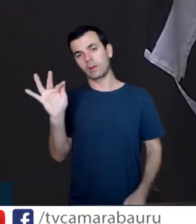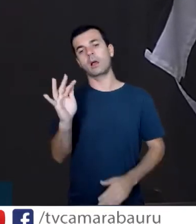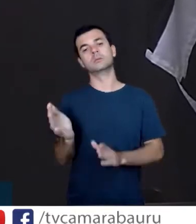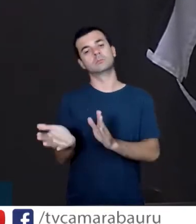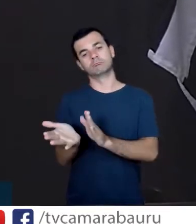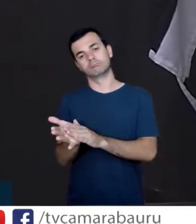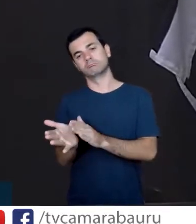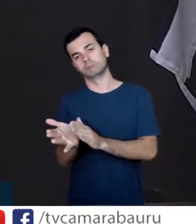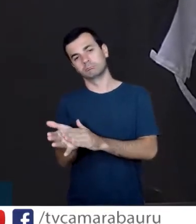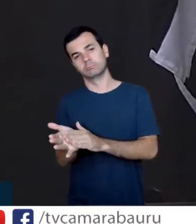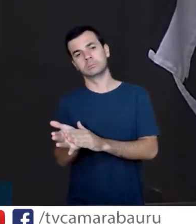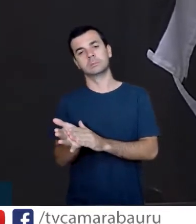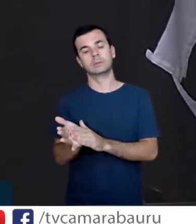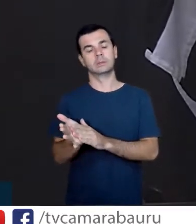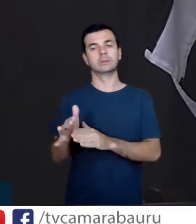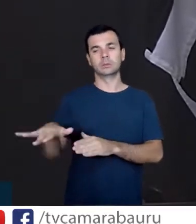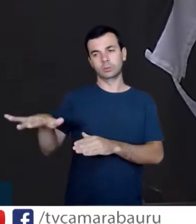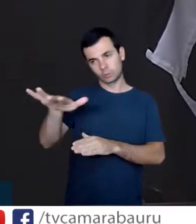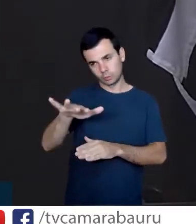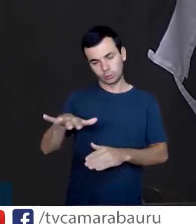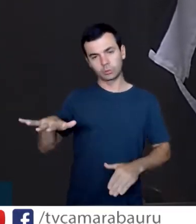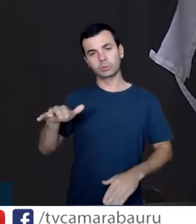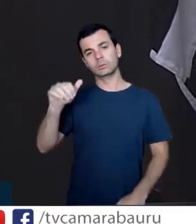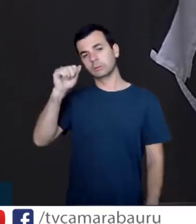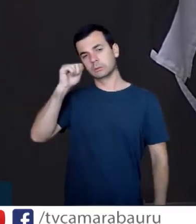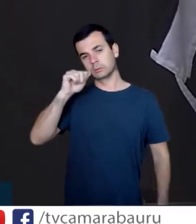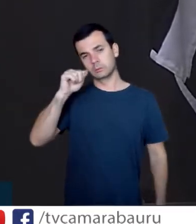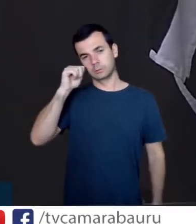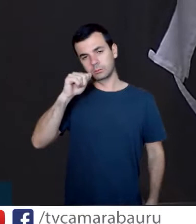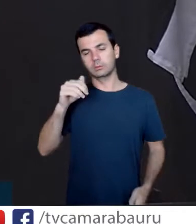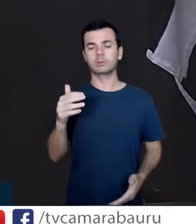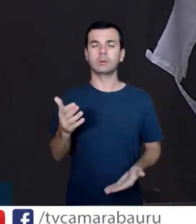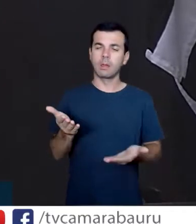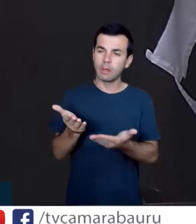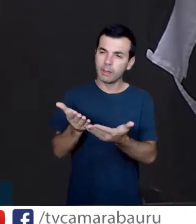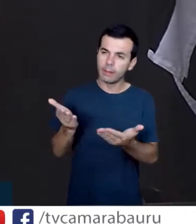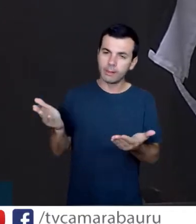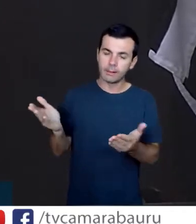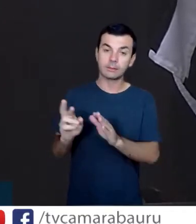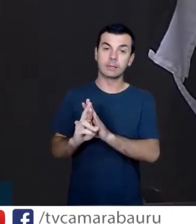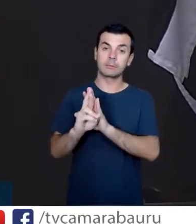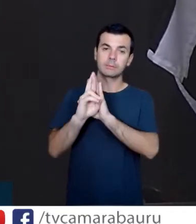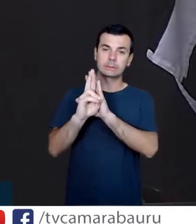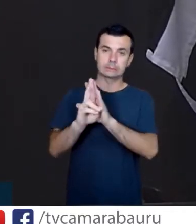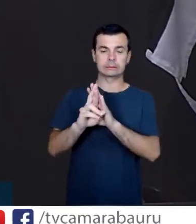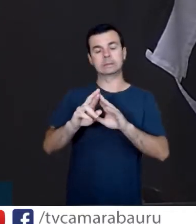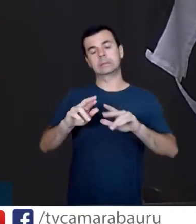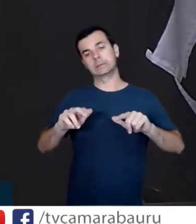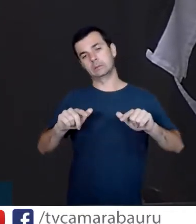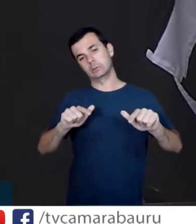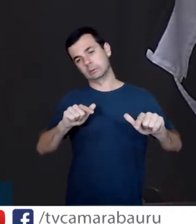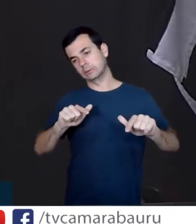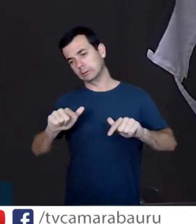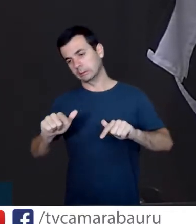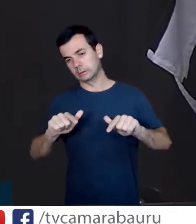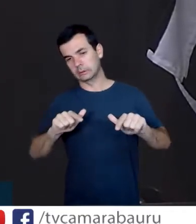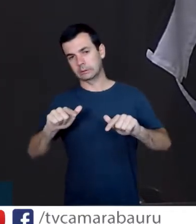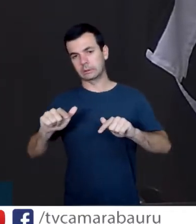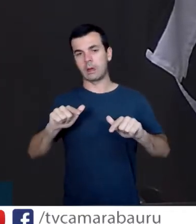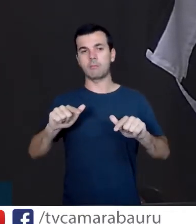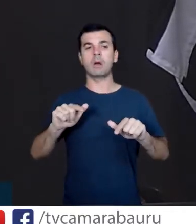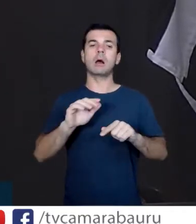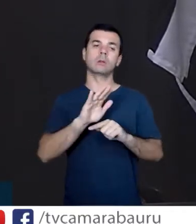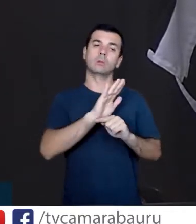todas as mulheres, por tudo aquilo que representam, não só para as famílias, mas